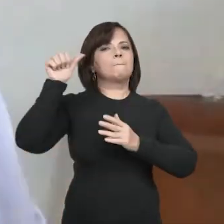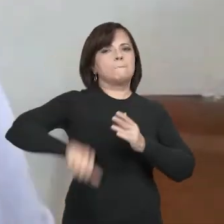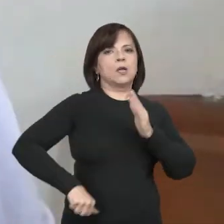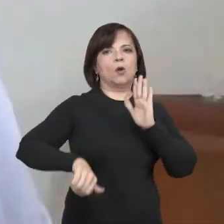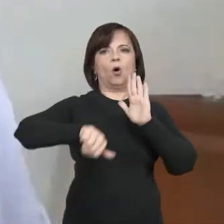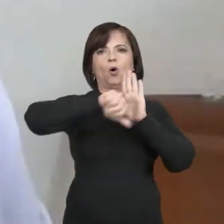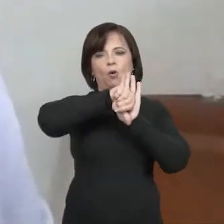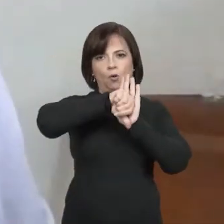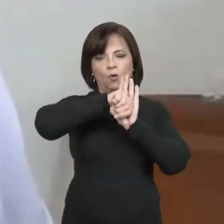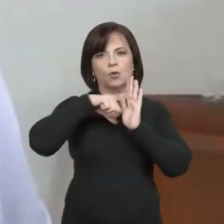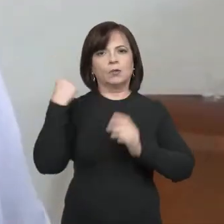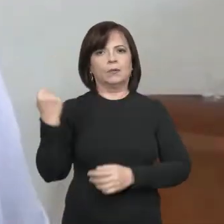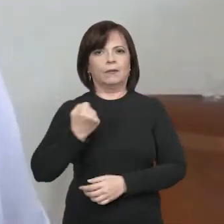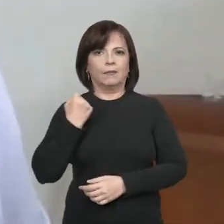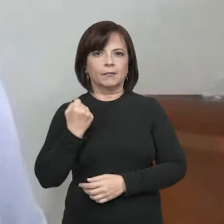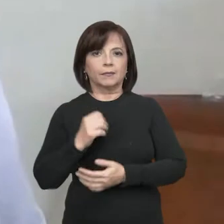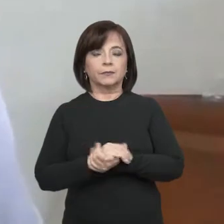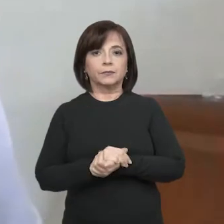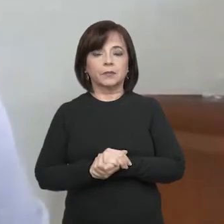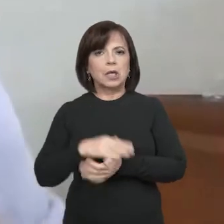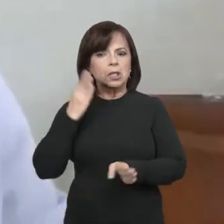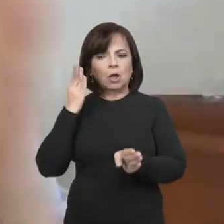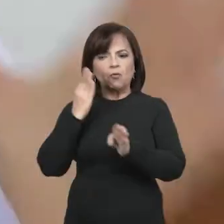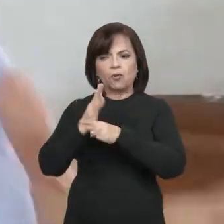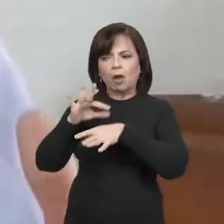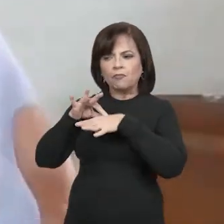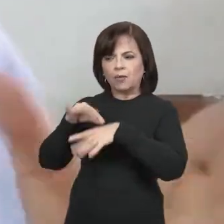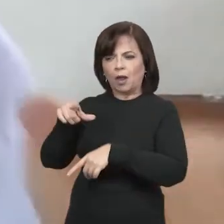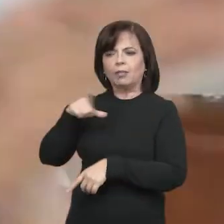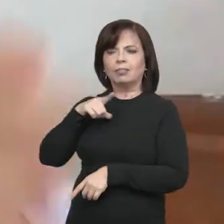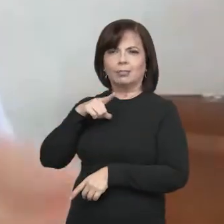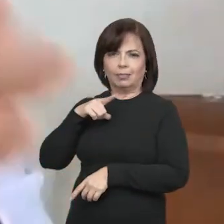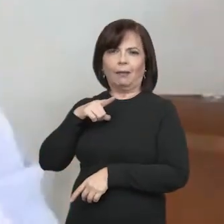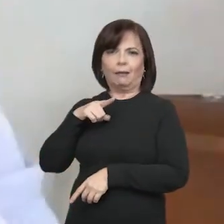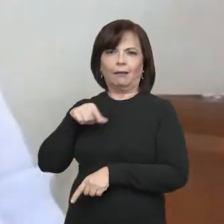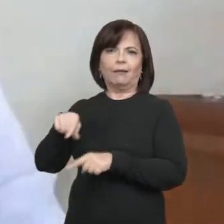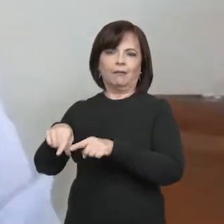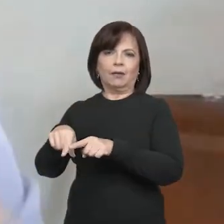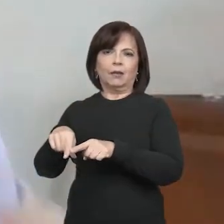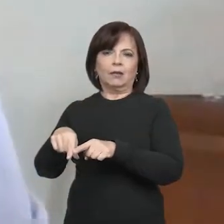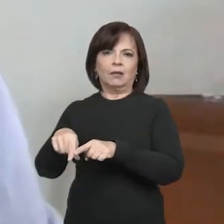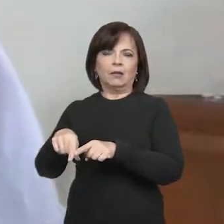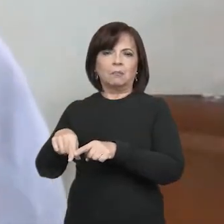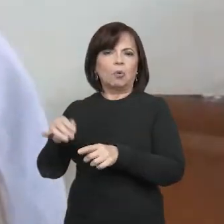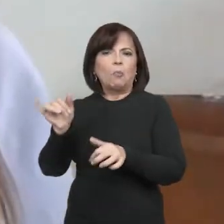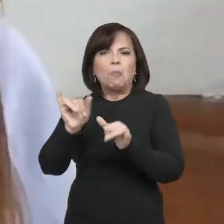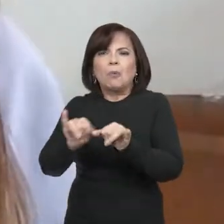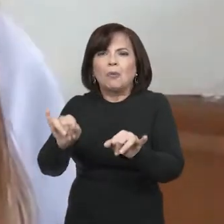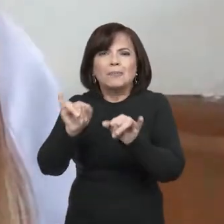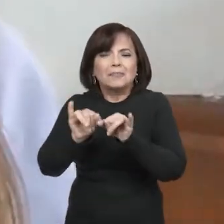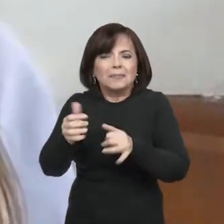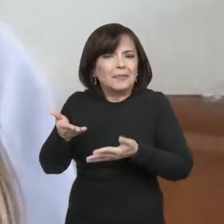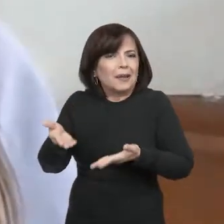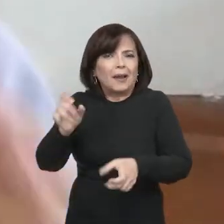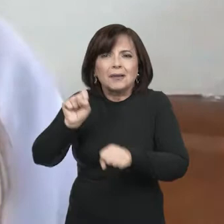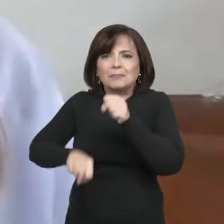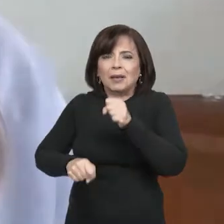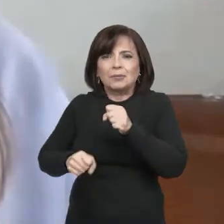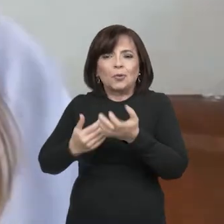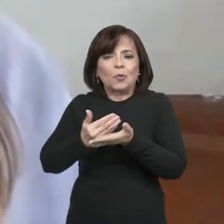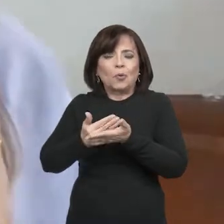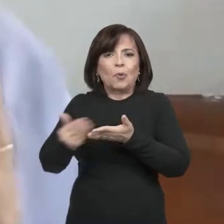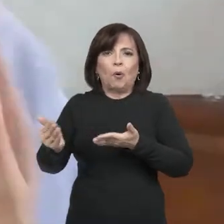ao analisar o auto de prisão em flagrante, ficou muito claro que ali haveria a qualificadora do motivo fútil. Isso